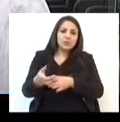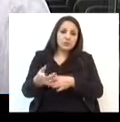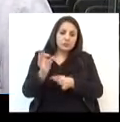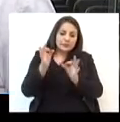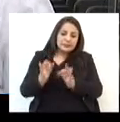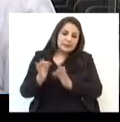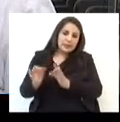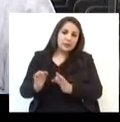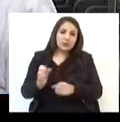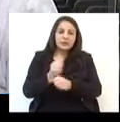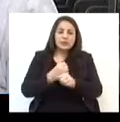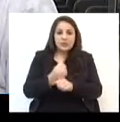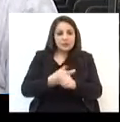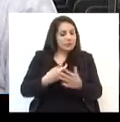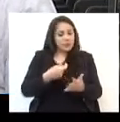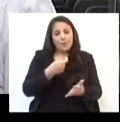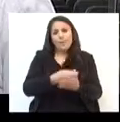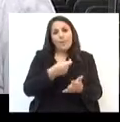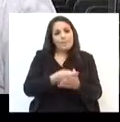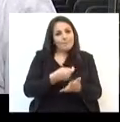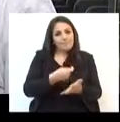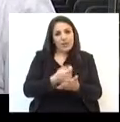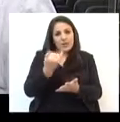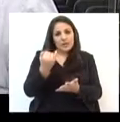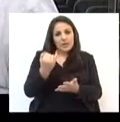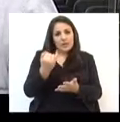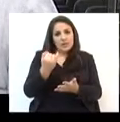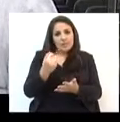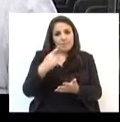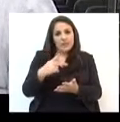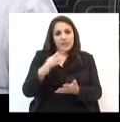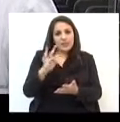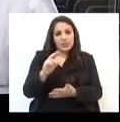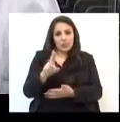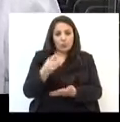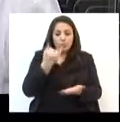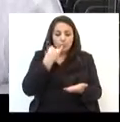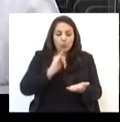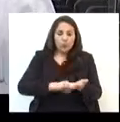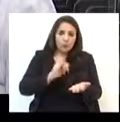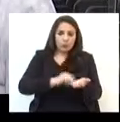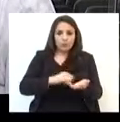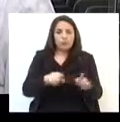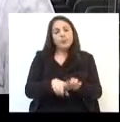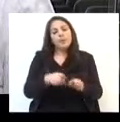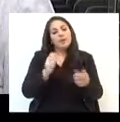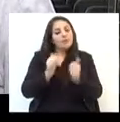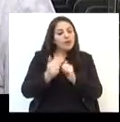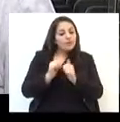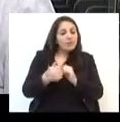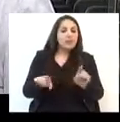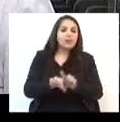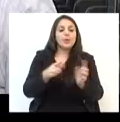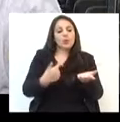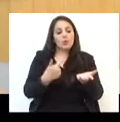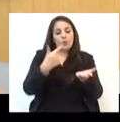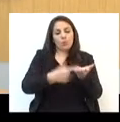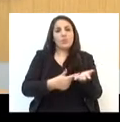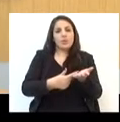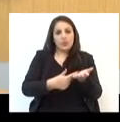desse IPTU. E é isso que o município mandou para casa, que a gente possa avaliar o projeto aqui e cumprir com o compromisso que foi assinado naquela